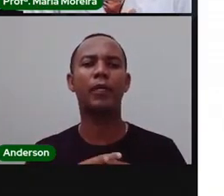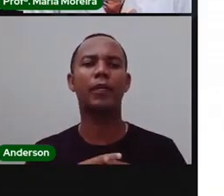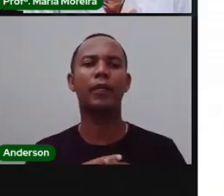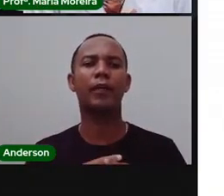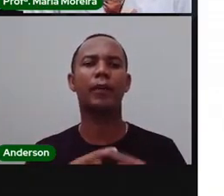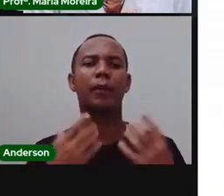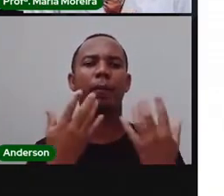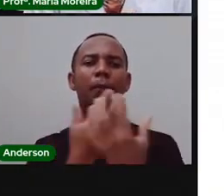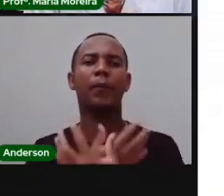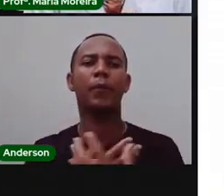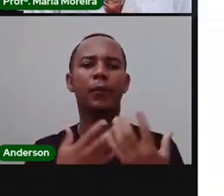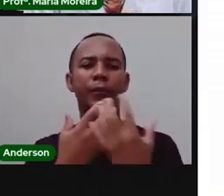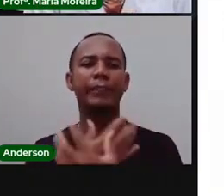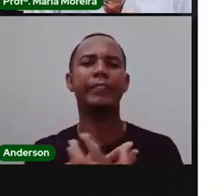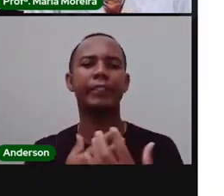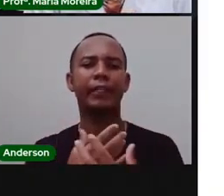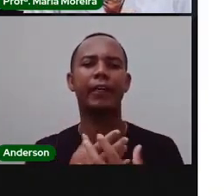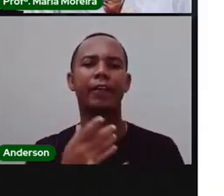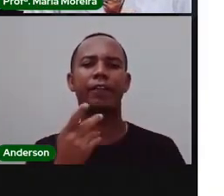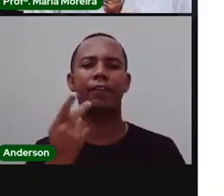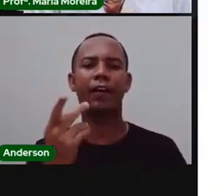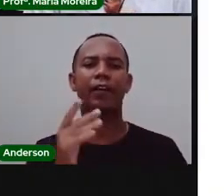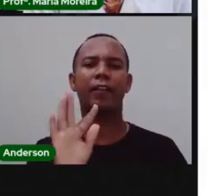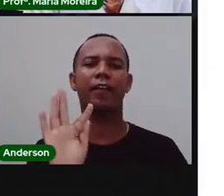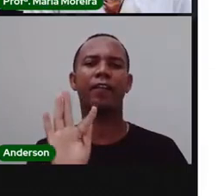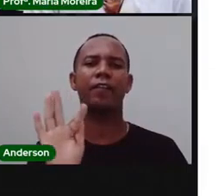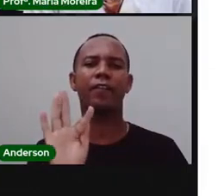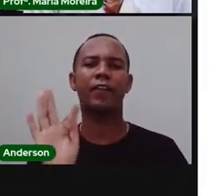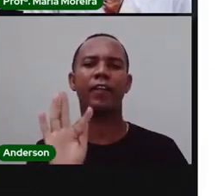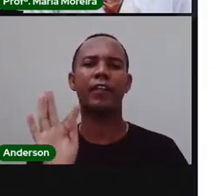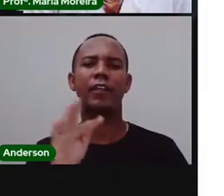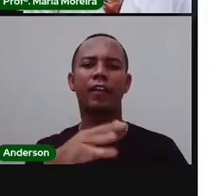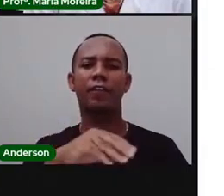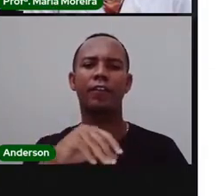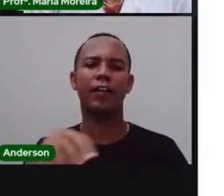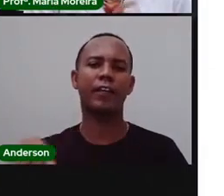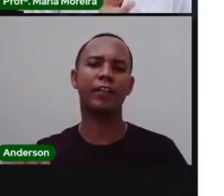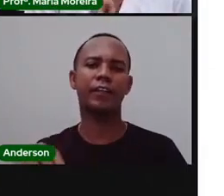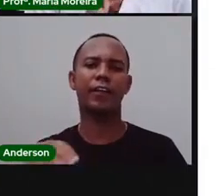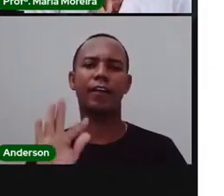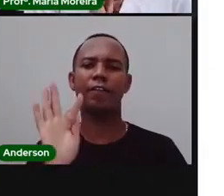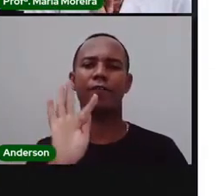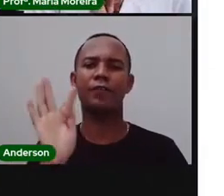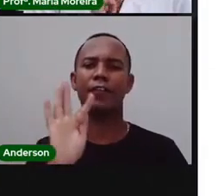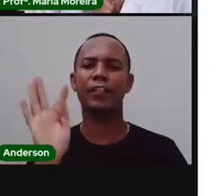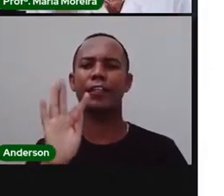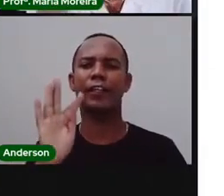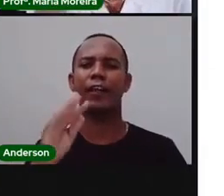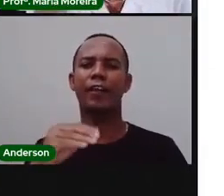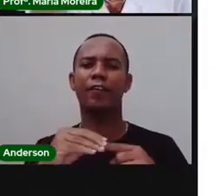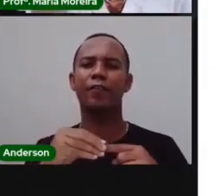música fala assim? Feira de farinha, feira de feijão. Por que será?